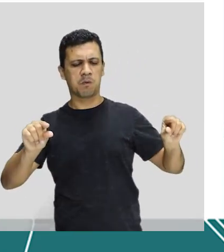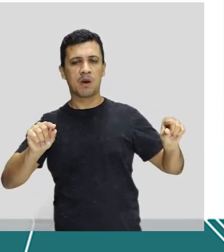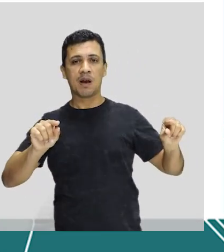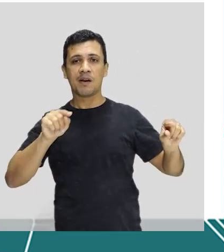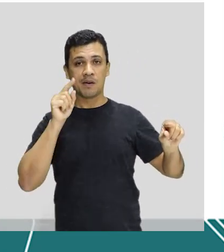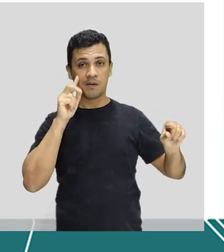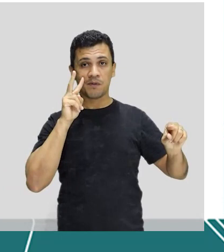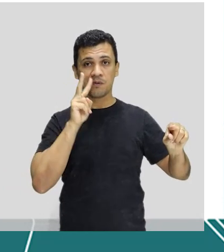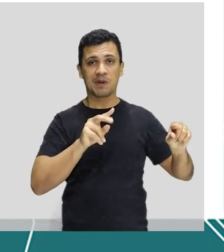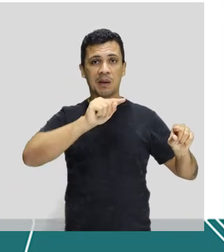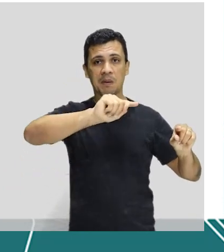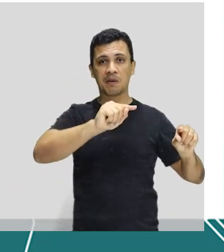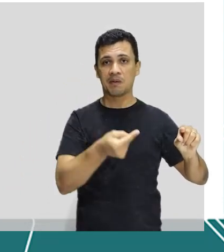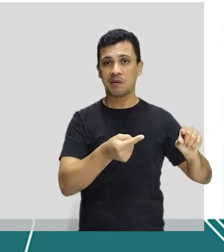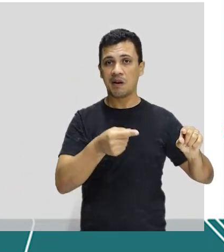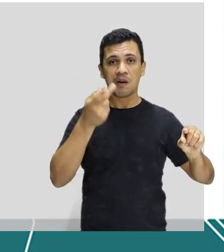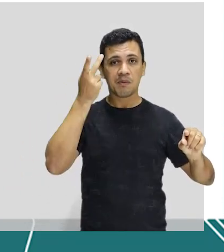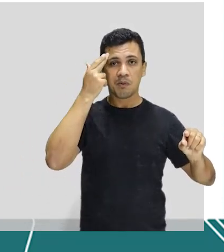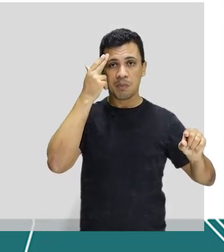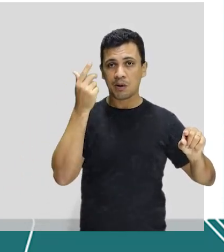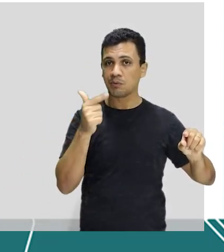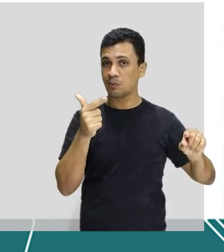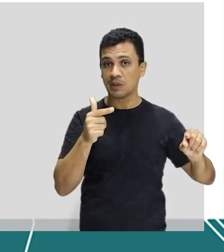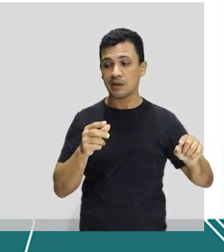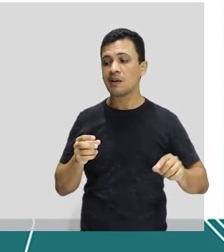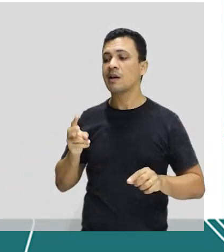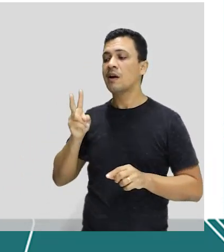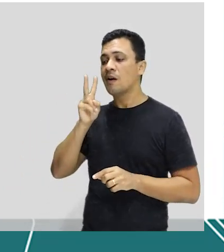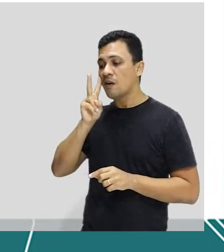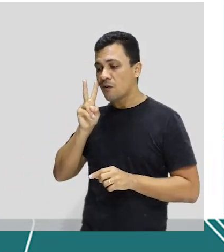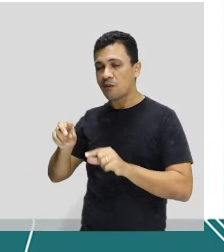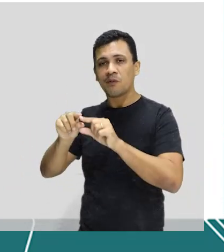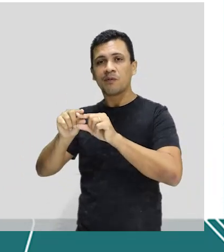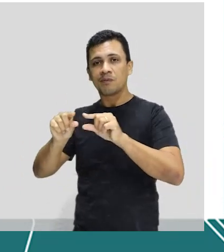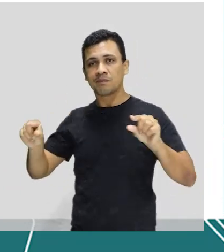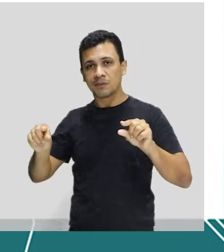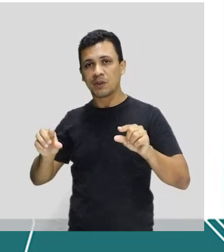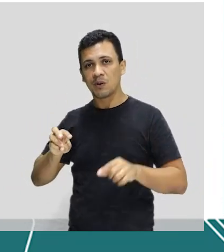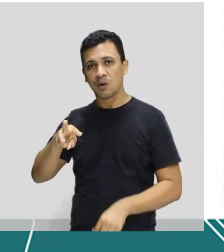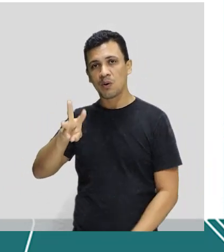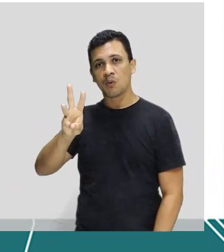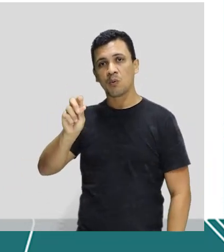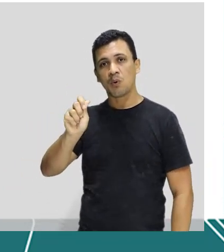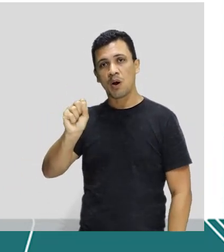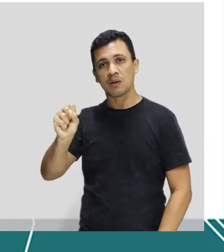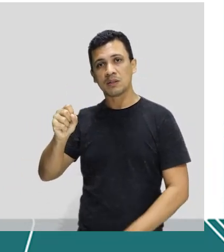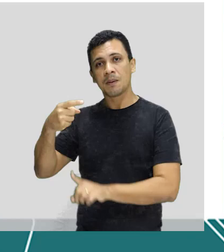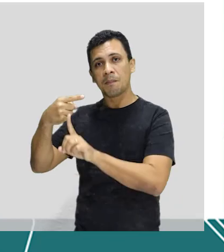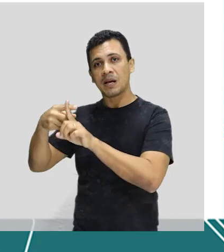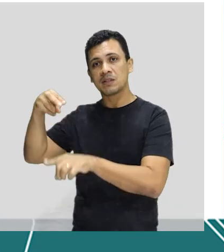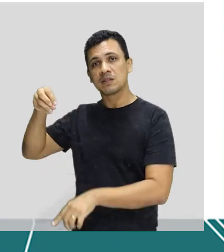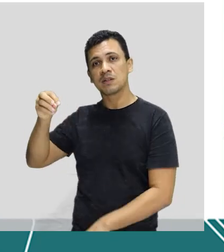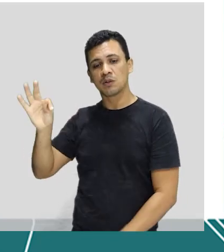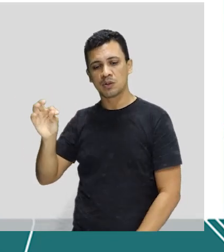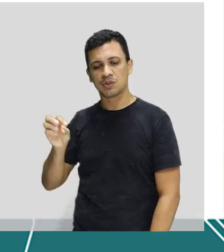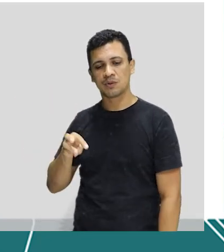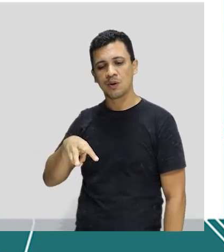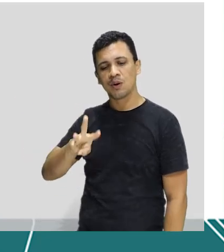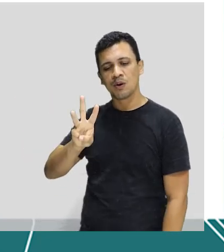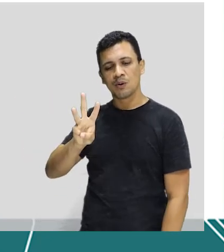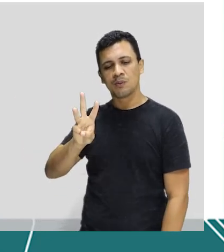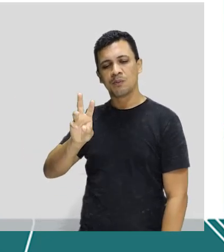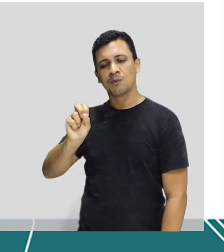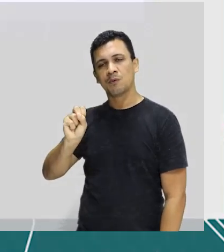observar as contrações apenas nas formas negativas. Was mais o not, wasn't.